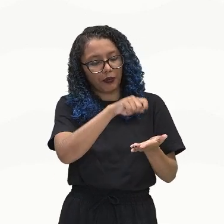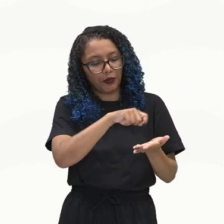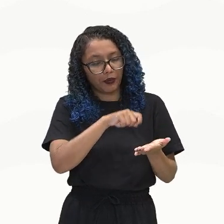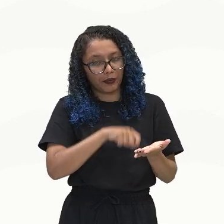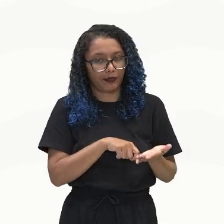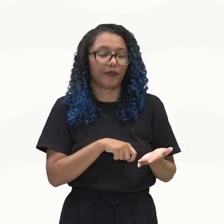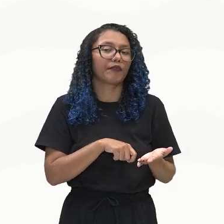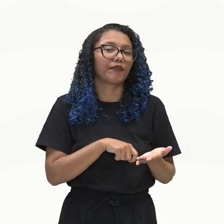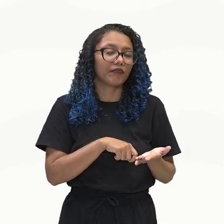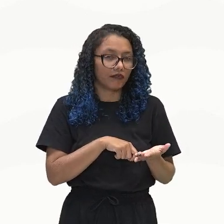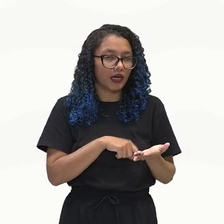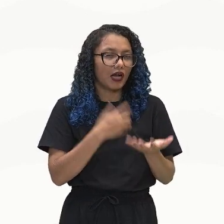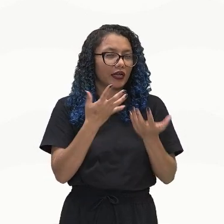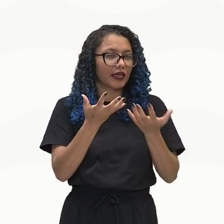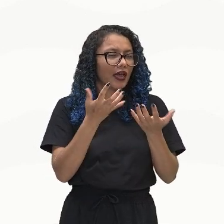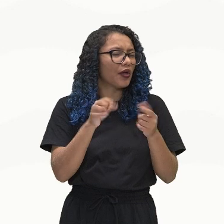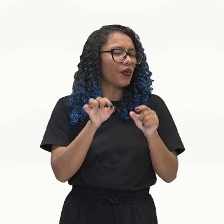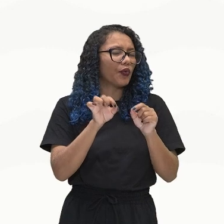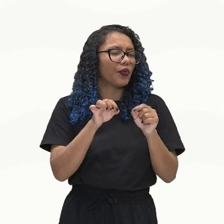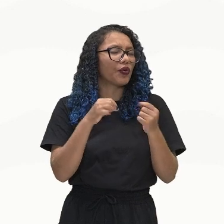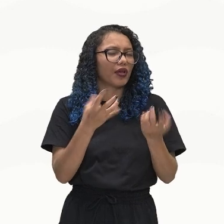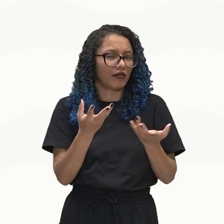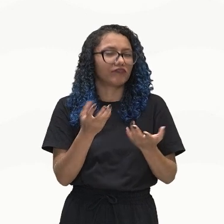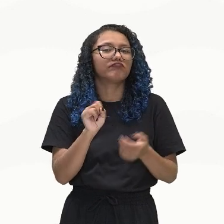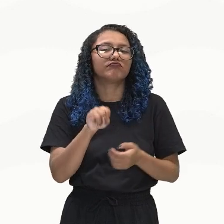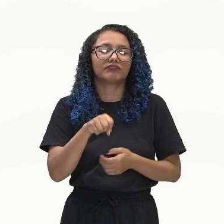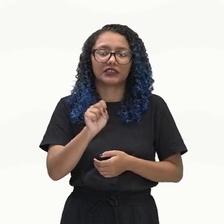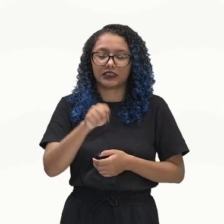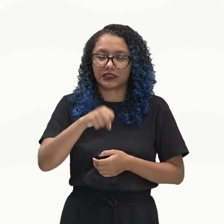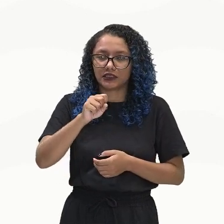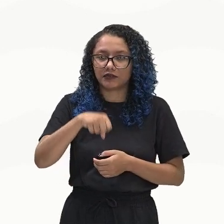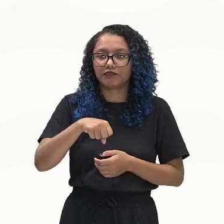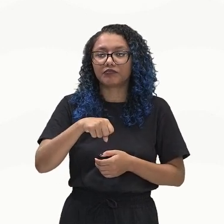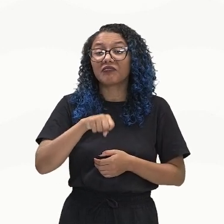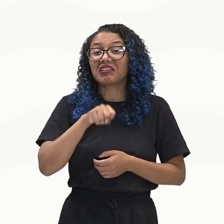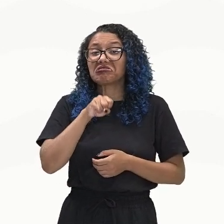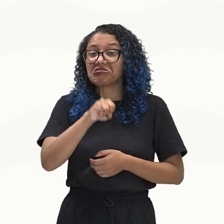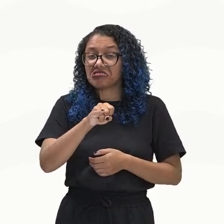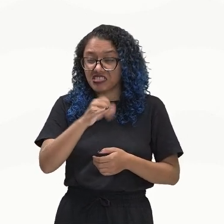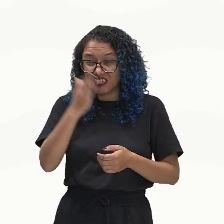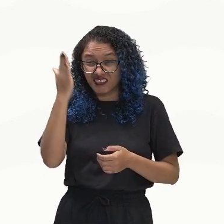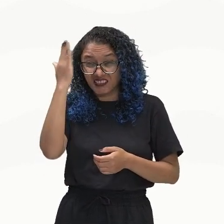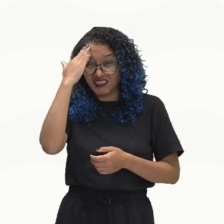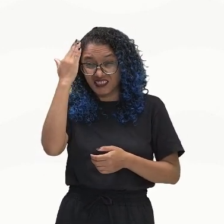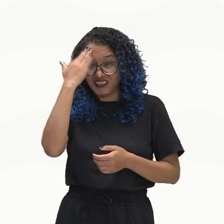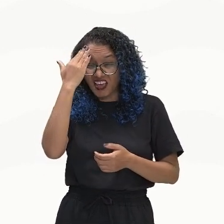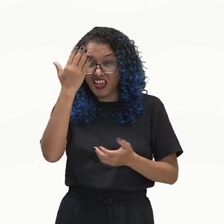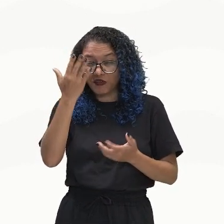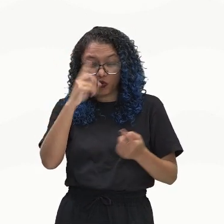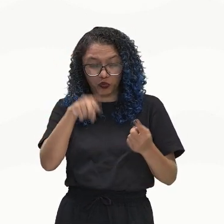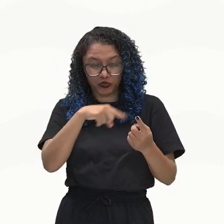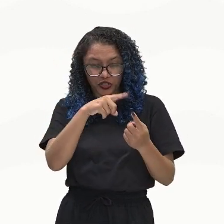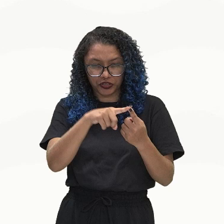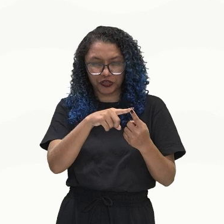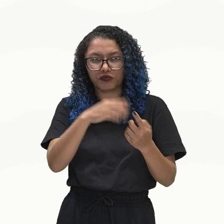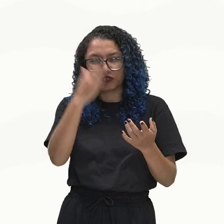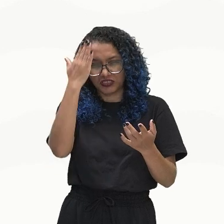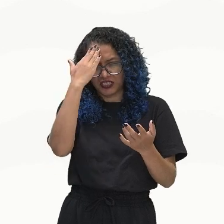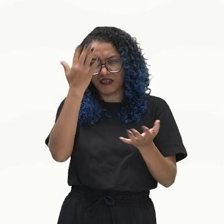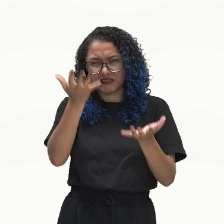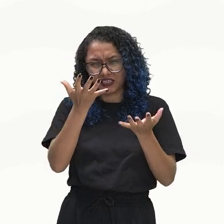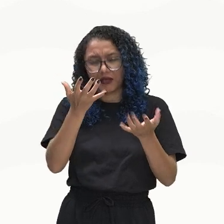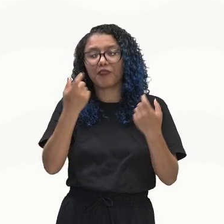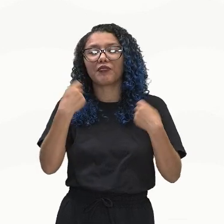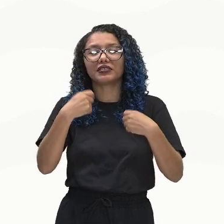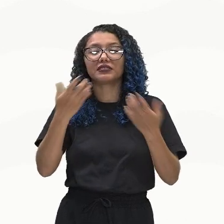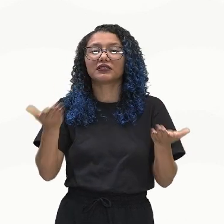Afinal, através do reconhecimento desse objetivo, nós iremos trabalhar para que ele seja alcançado.